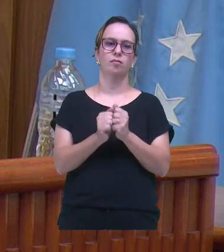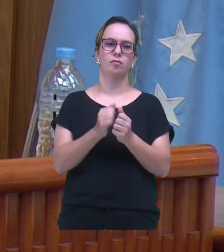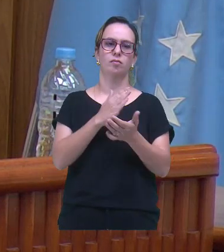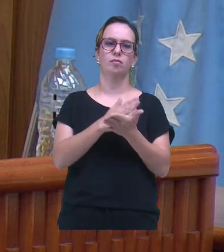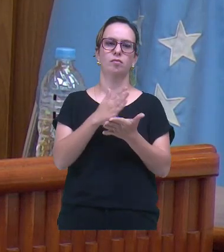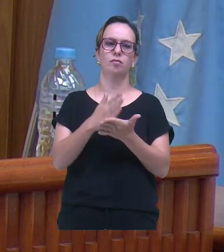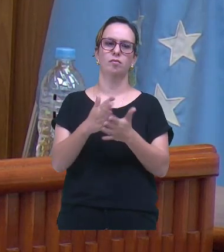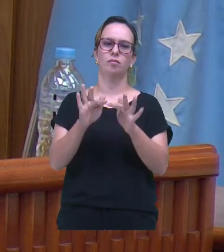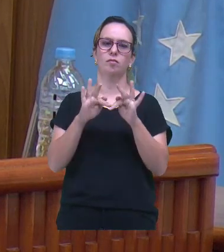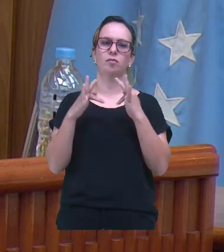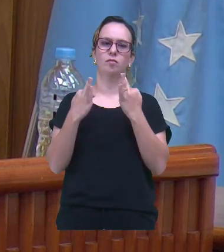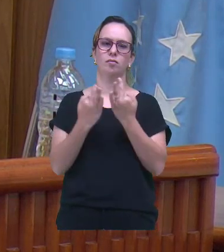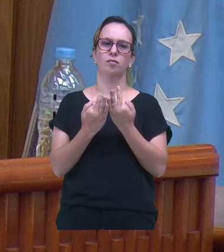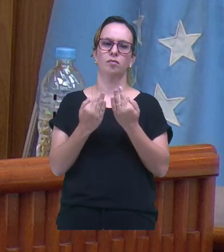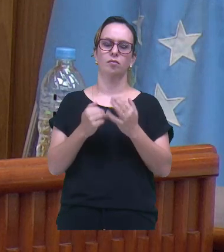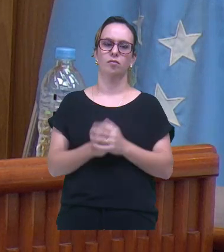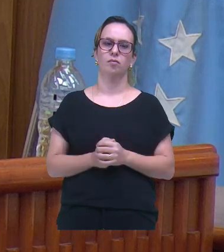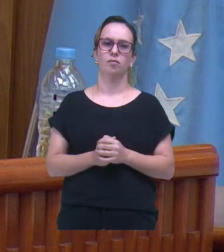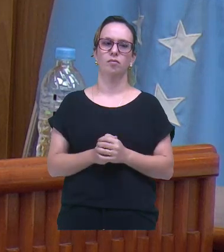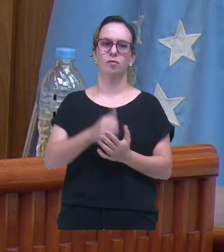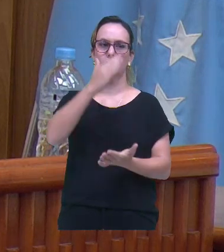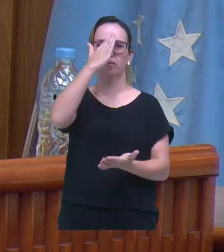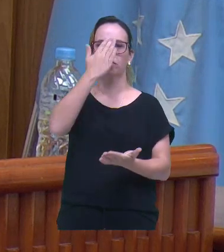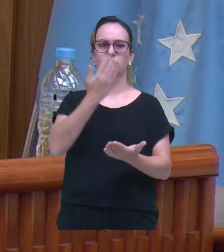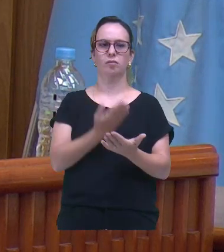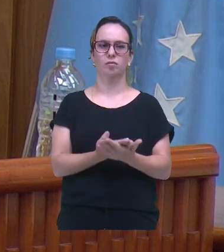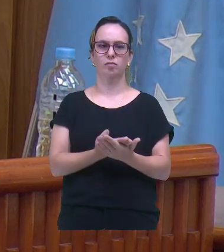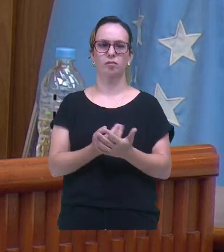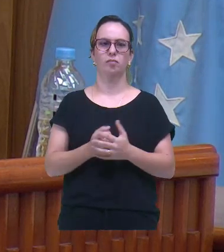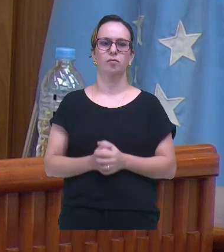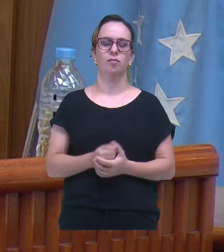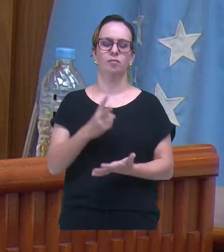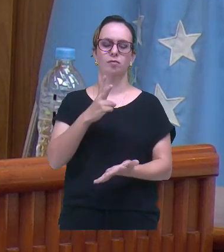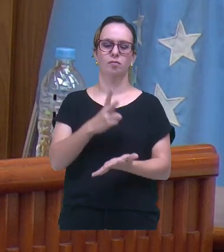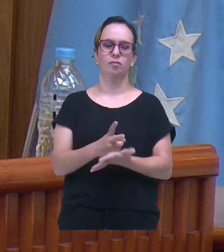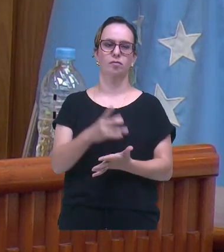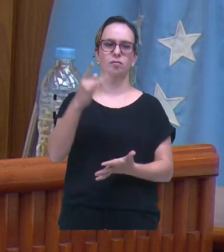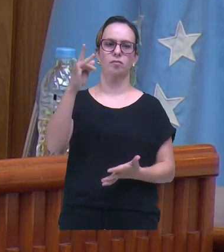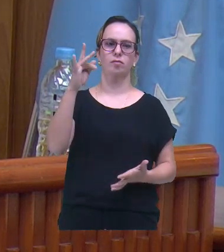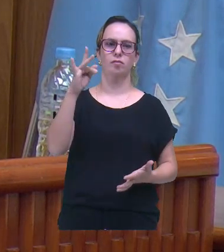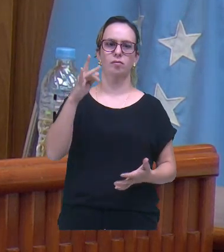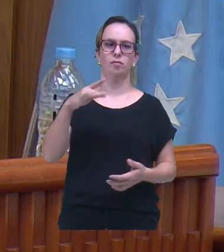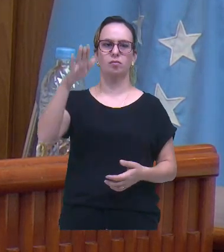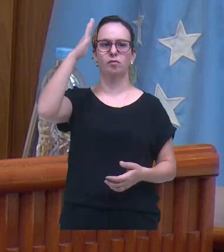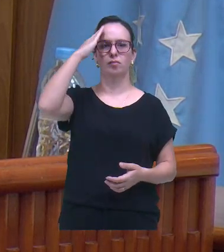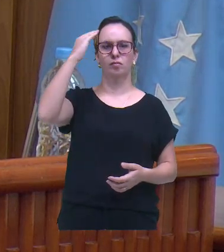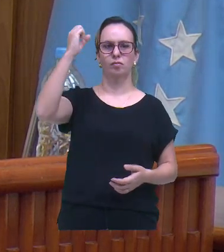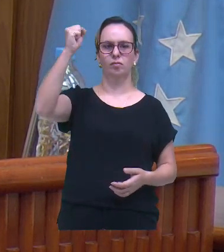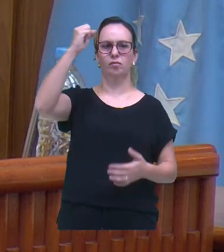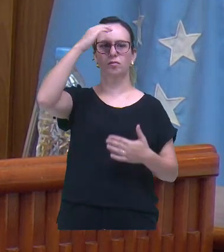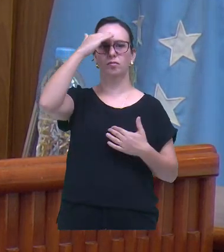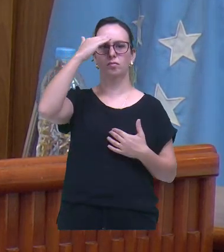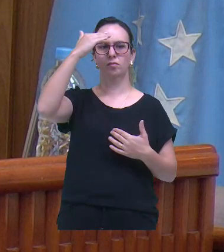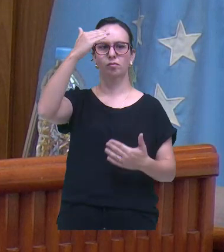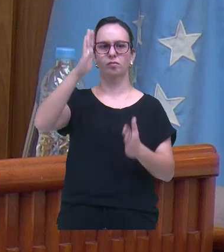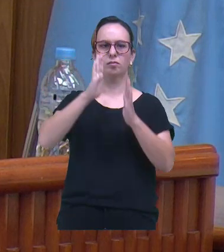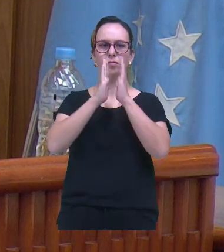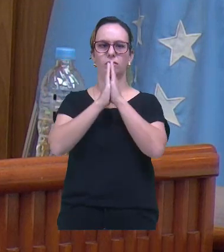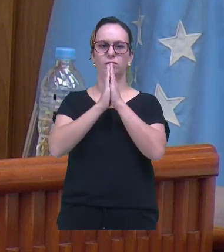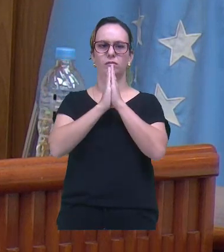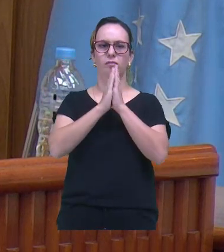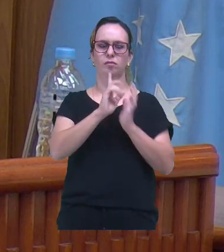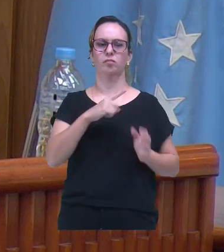depositou confiança e que, mesmo nesses momentos de dor, souberam nos agradecer e rezar por nossas